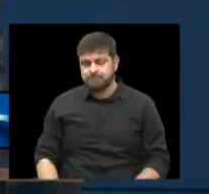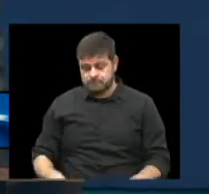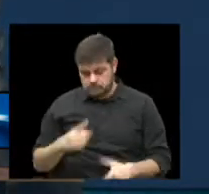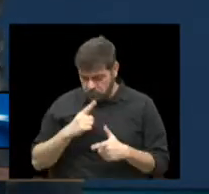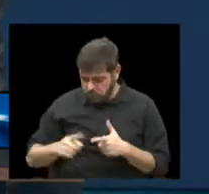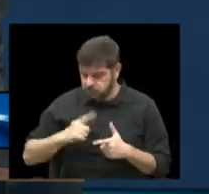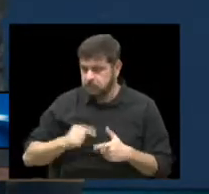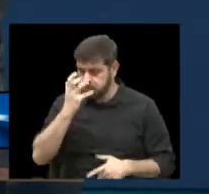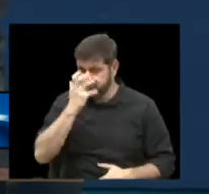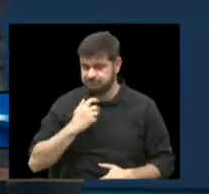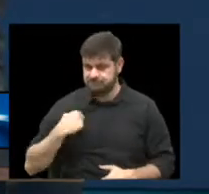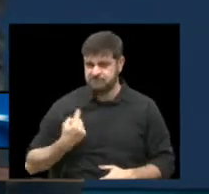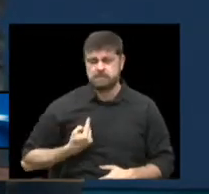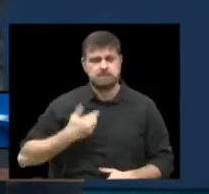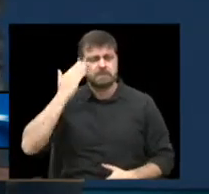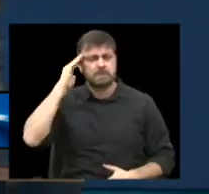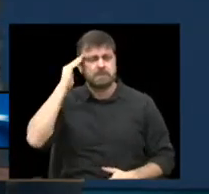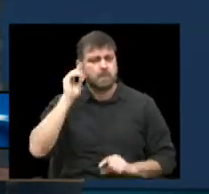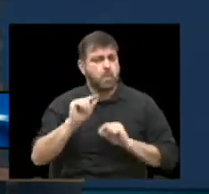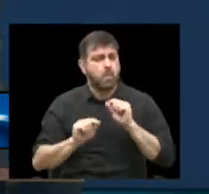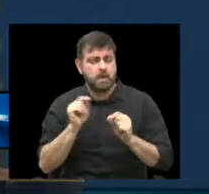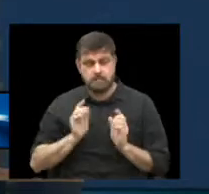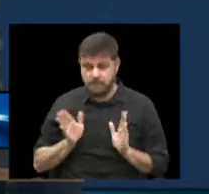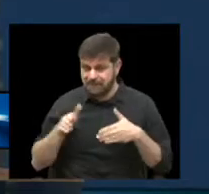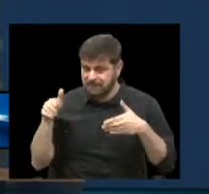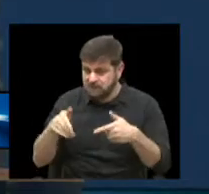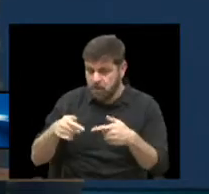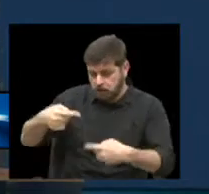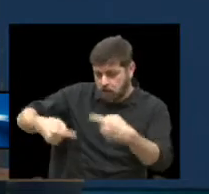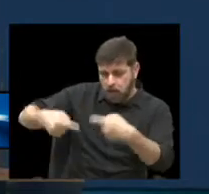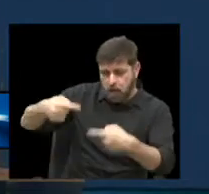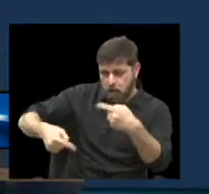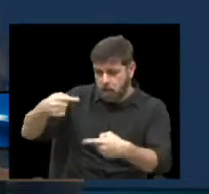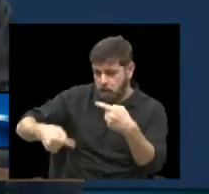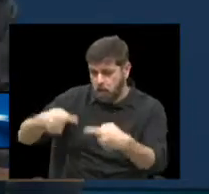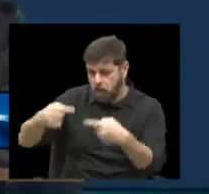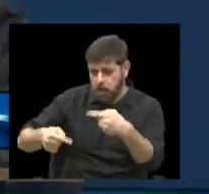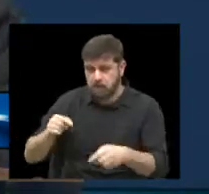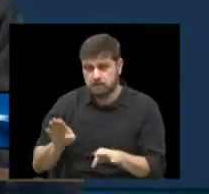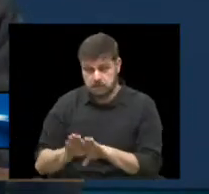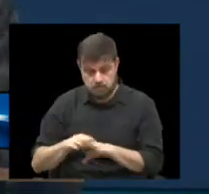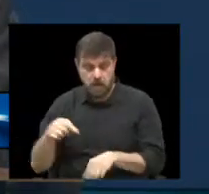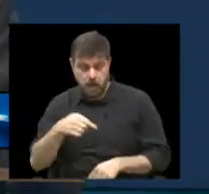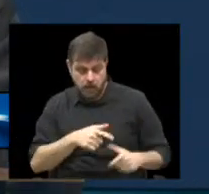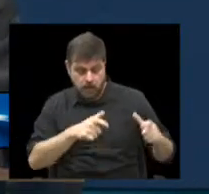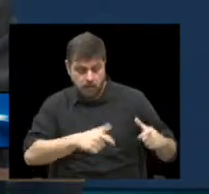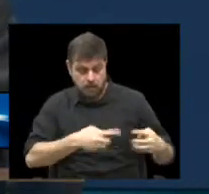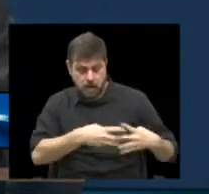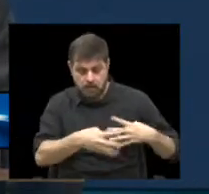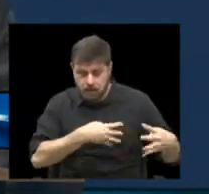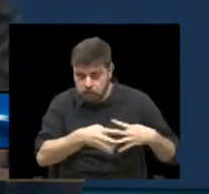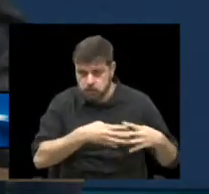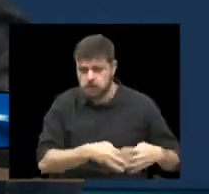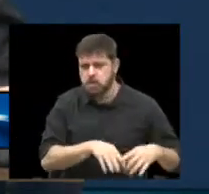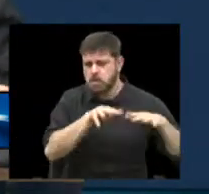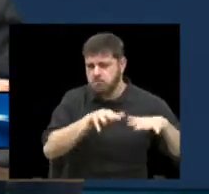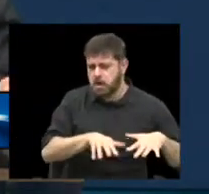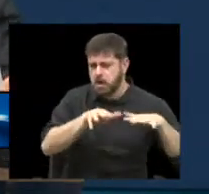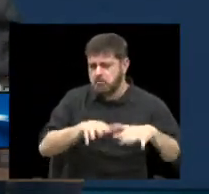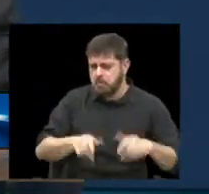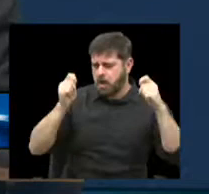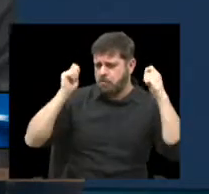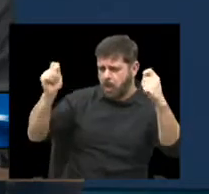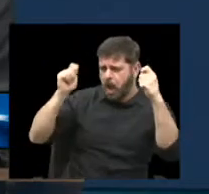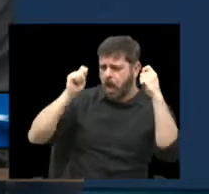nosso entender, isso deveria ser o foco da discussão, né, e é por isso que a manifestação realizada pela população de Barão Geraldo